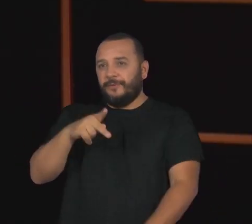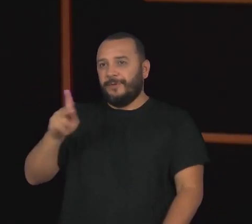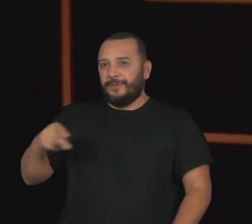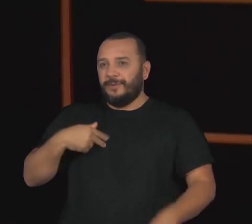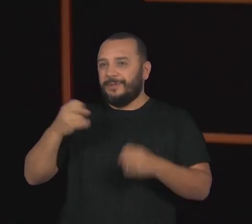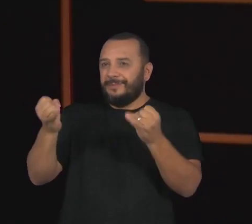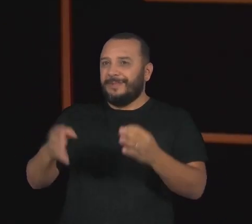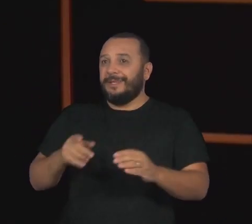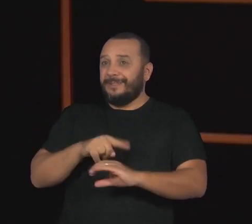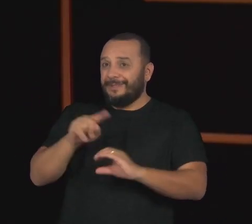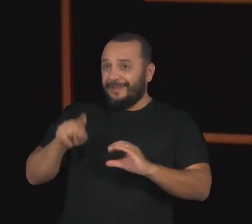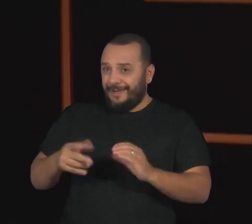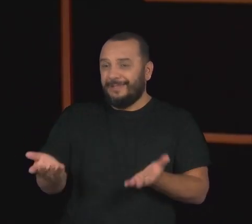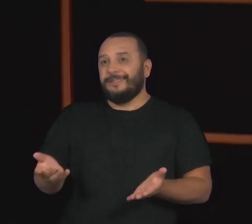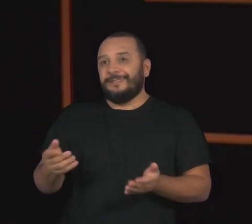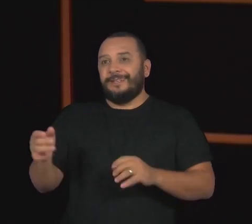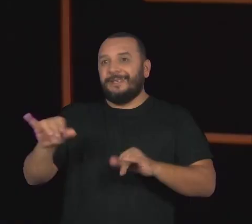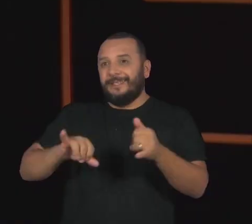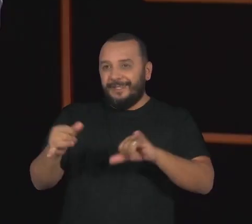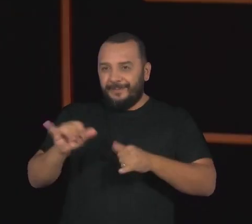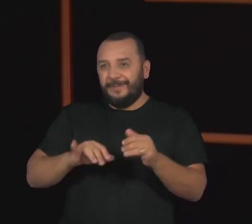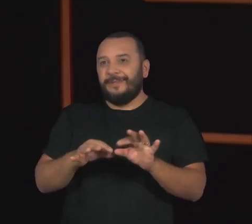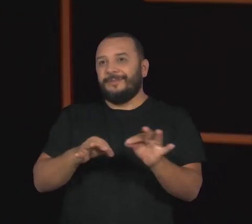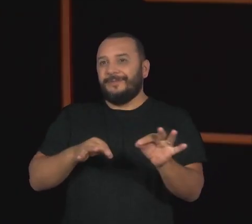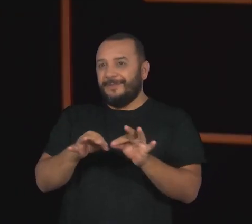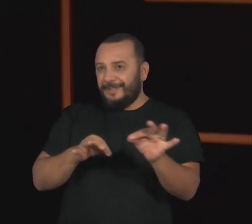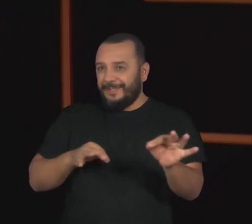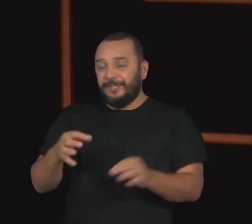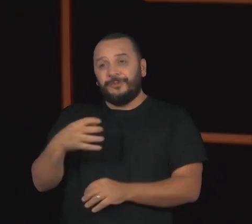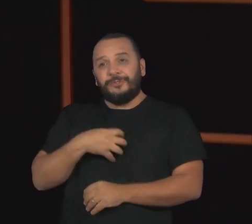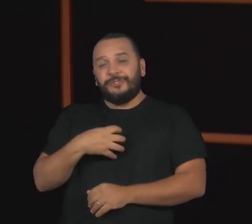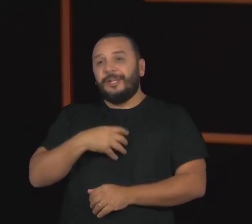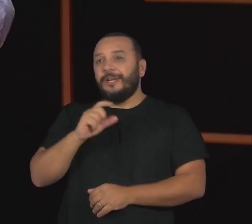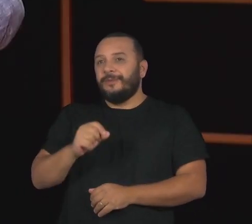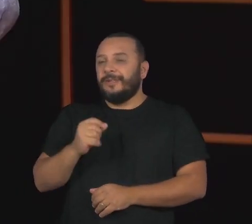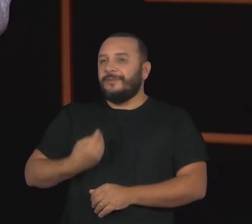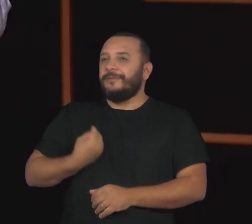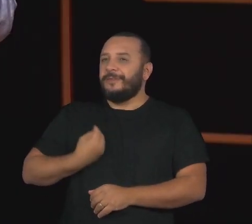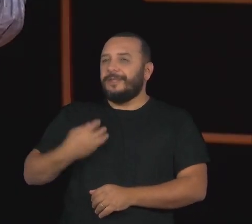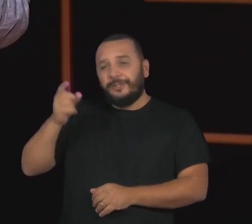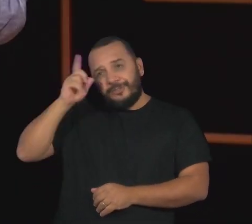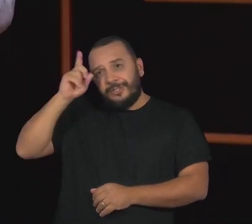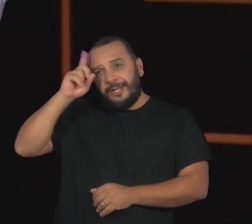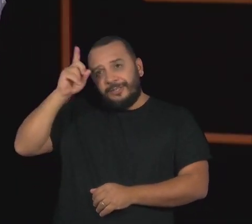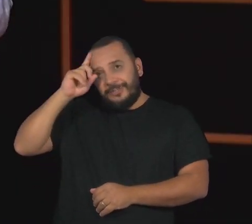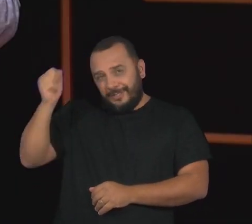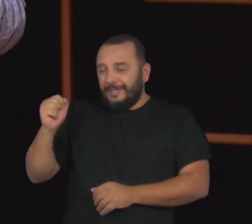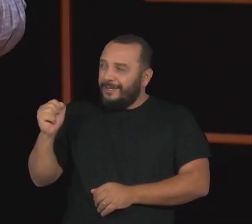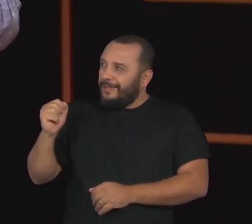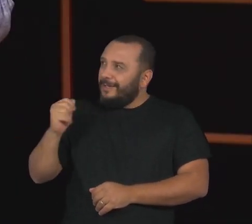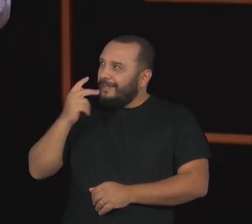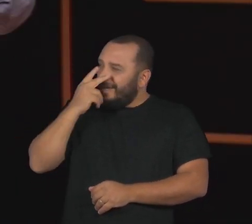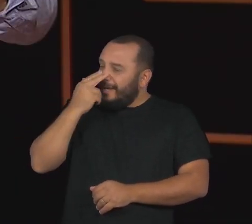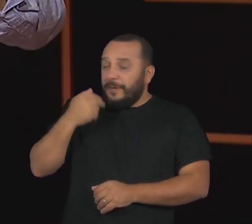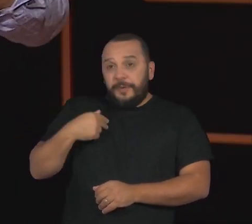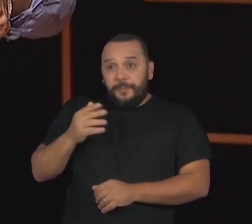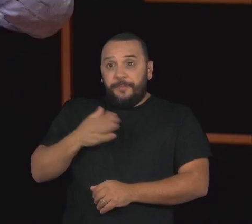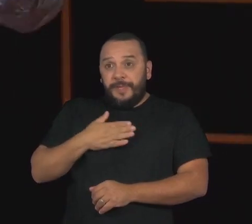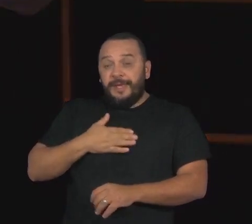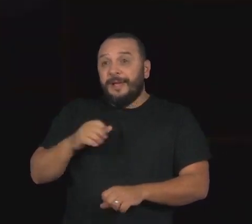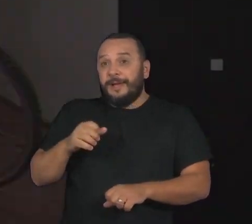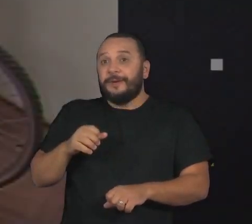de ciências, de química, de física, mas de uma forma super cotidiana. Eu diria que minha